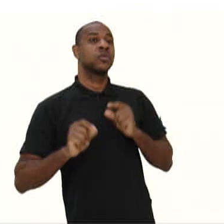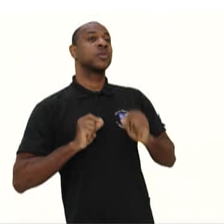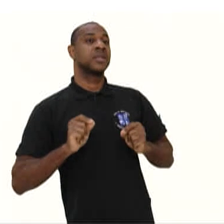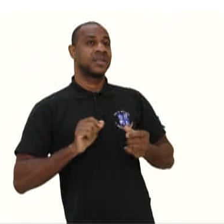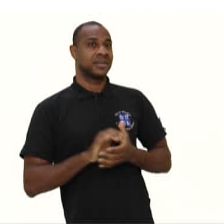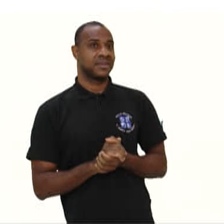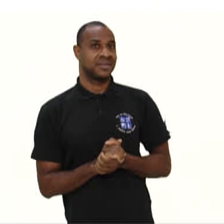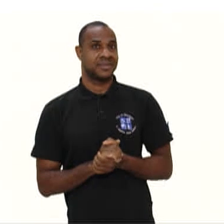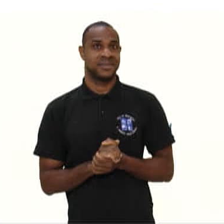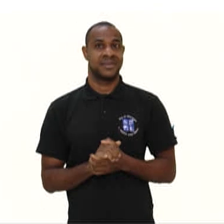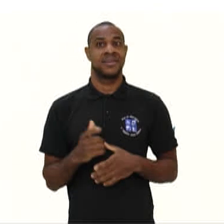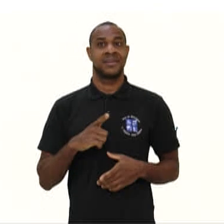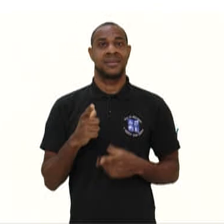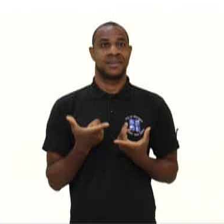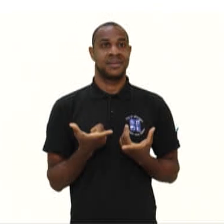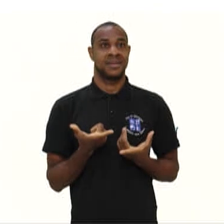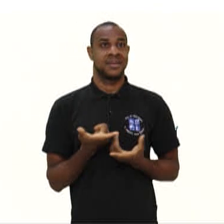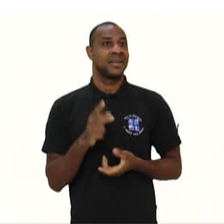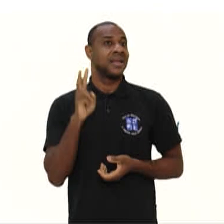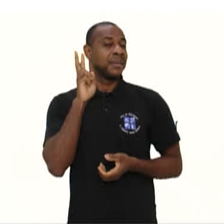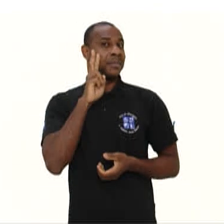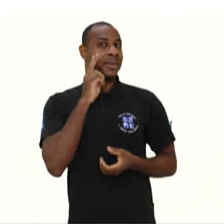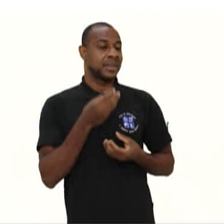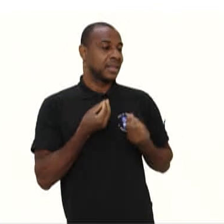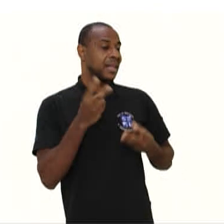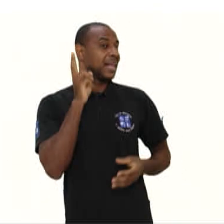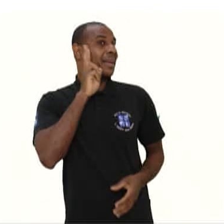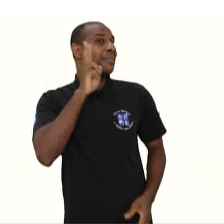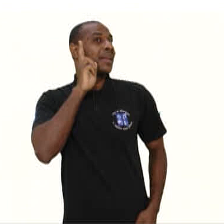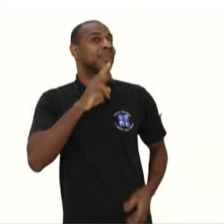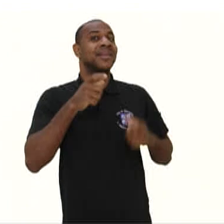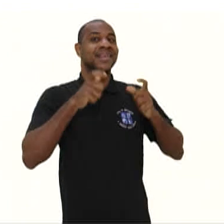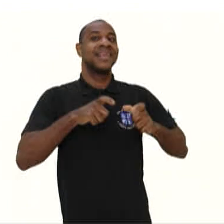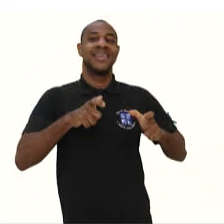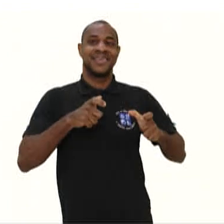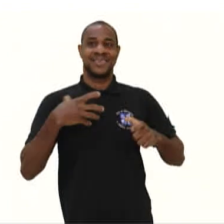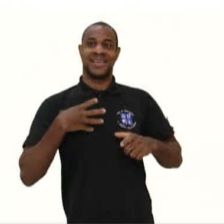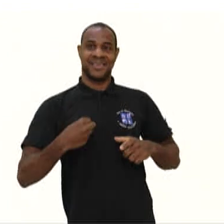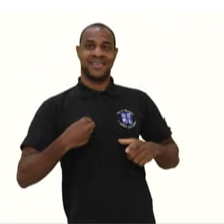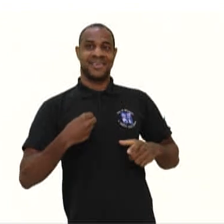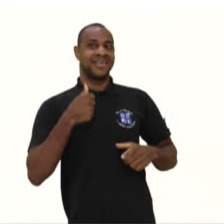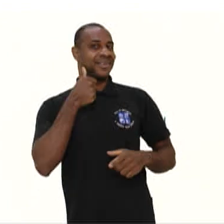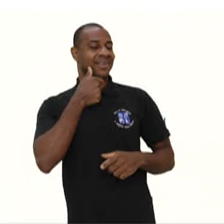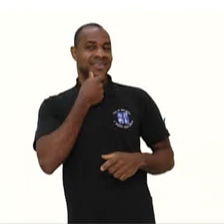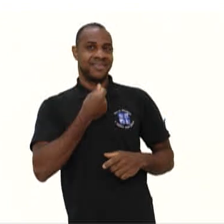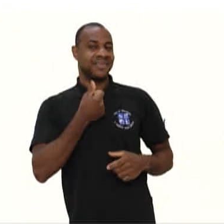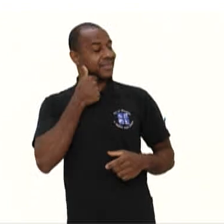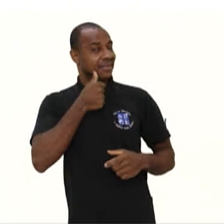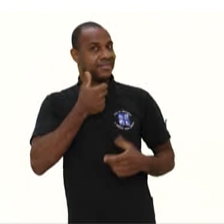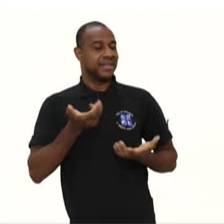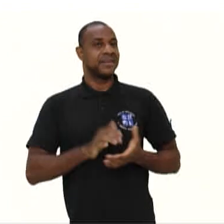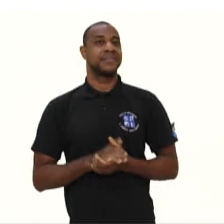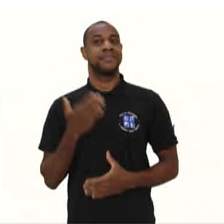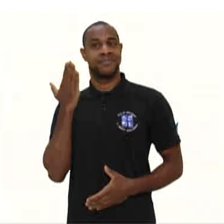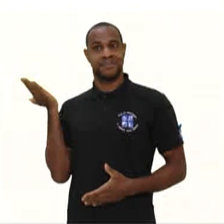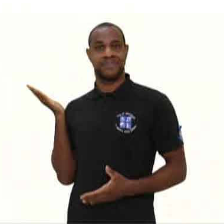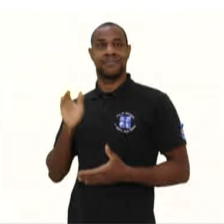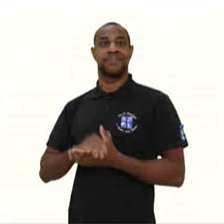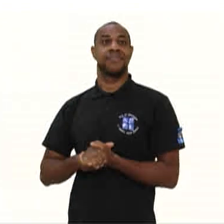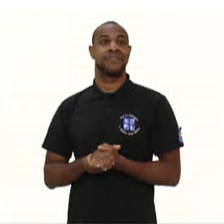selling souvenirs. Ela estava vendendo lembranças no determinado local. It's normal for children work with their mother